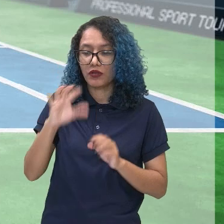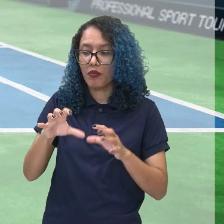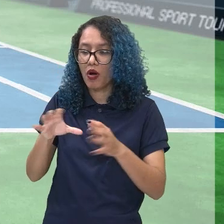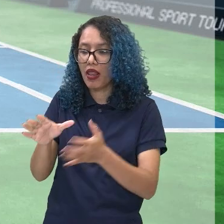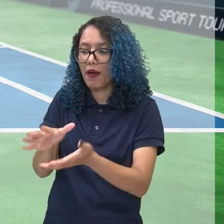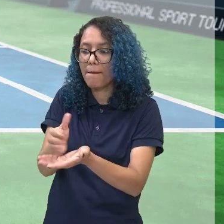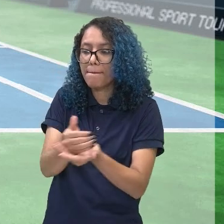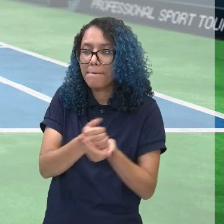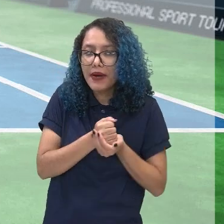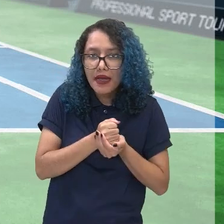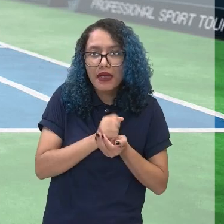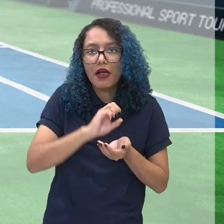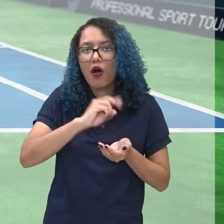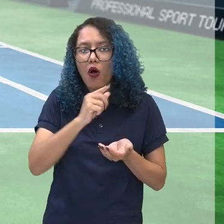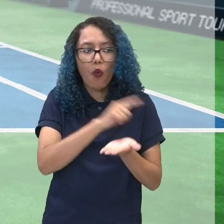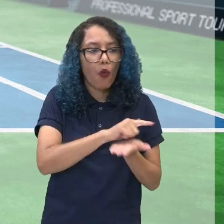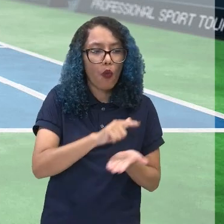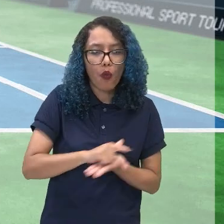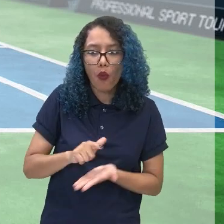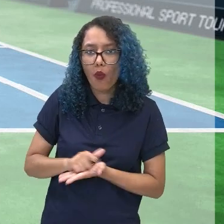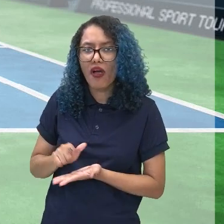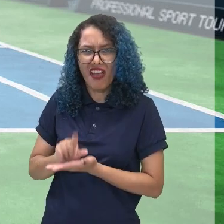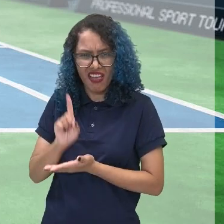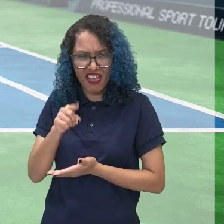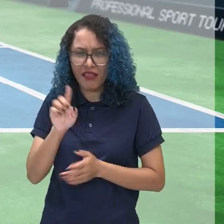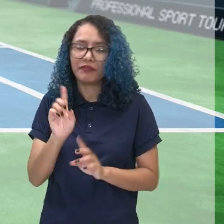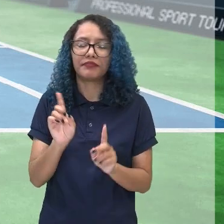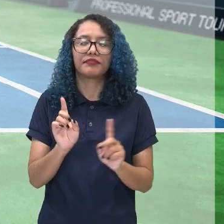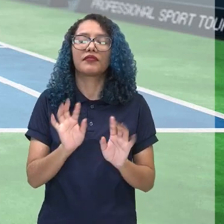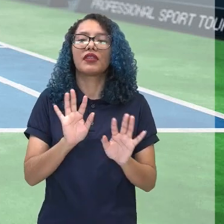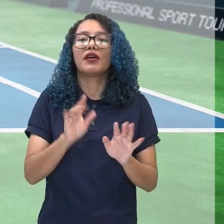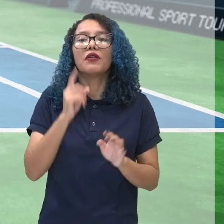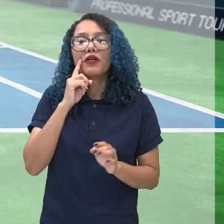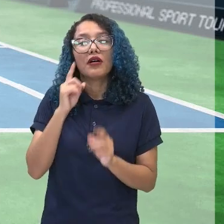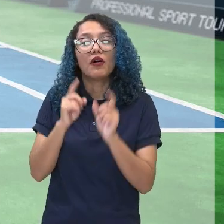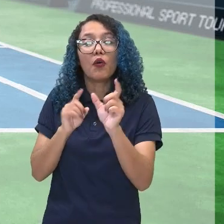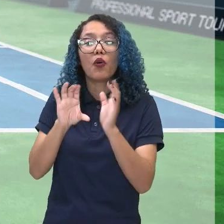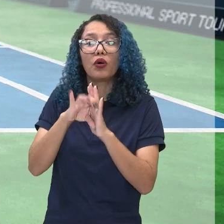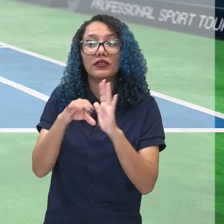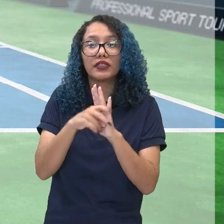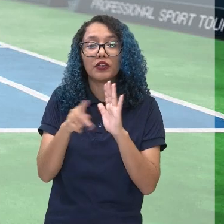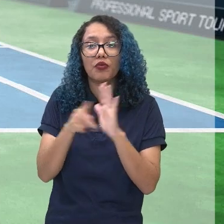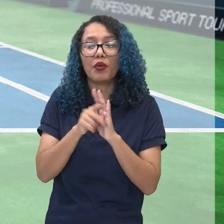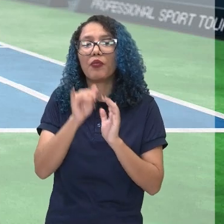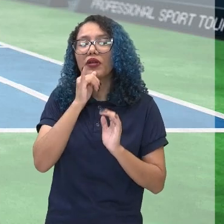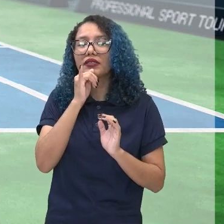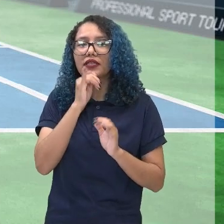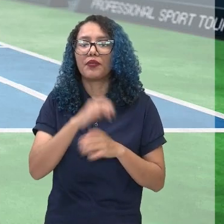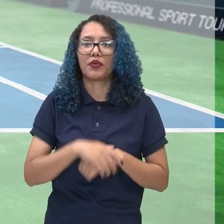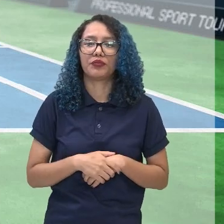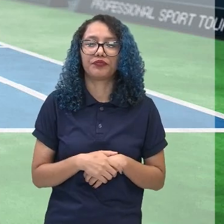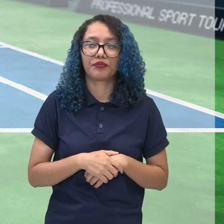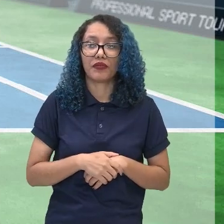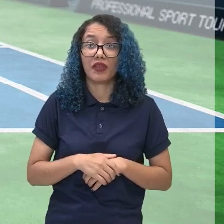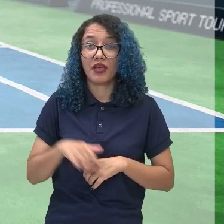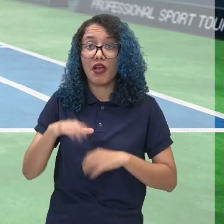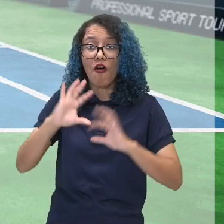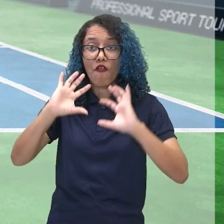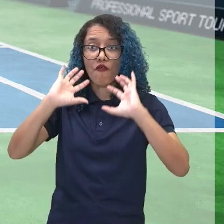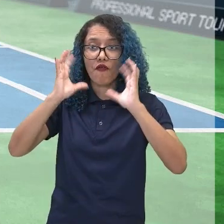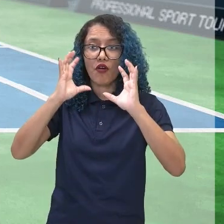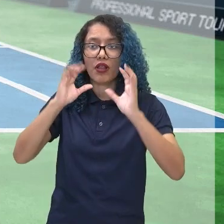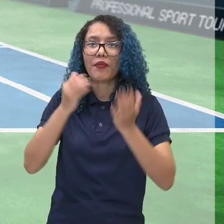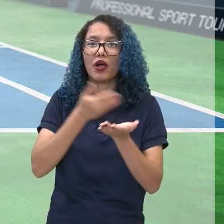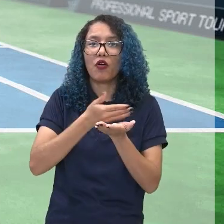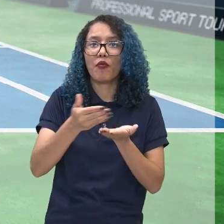material? Não. O serviço, para a gente entender, olha só, no vôlei, por exemplo, o saque ali para começar o jogo, né, ele